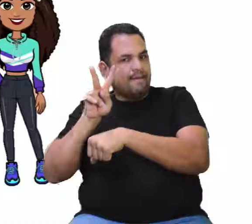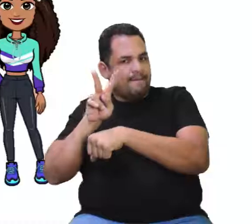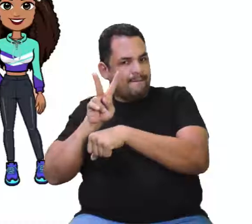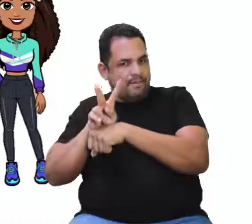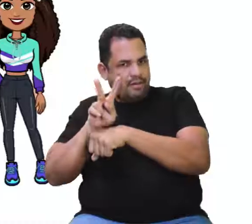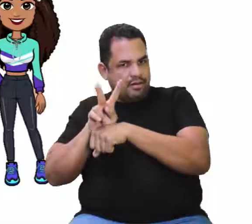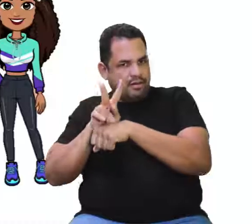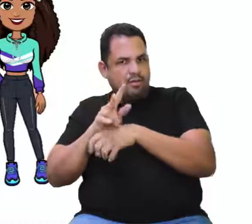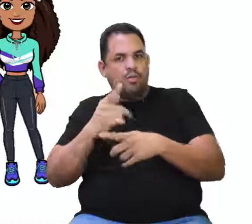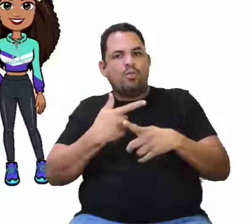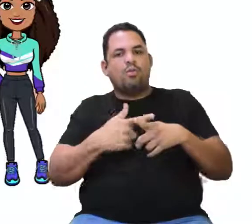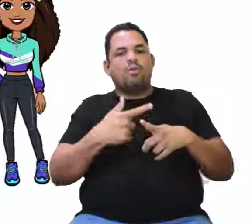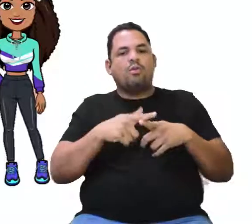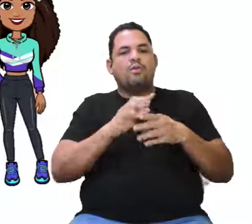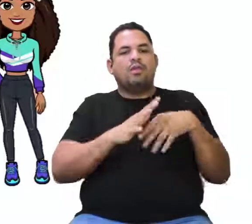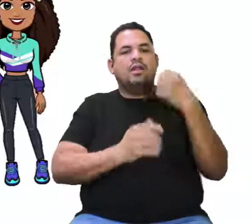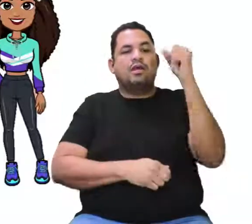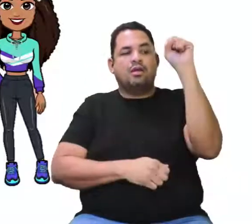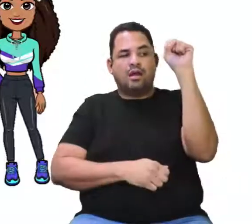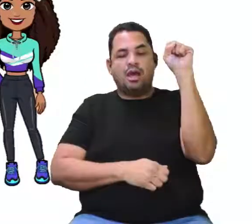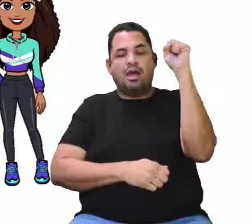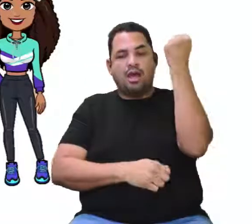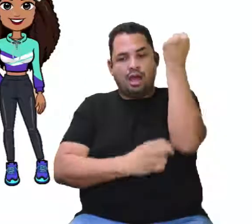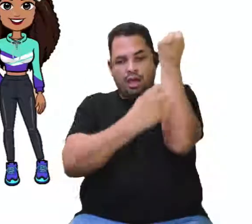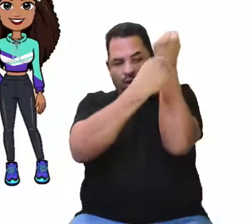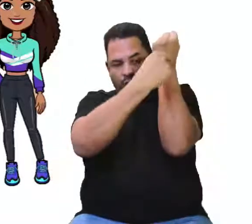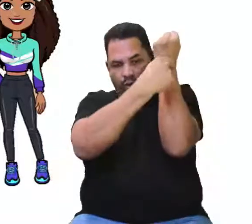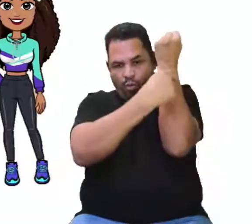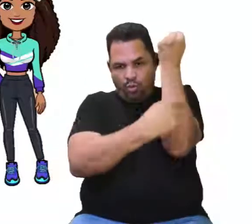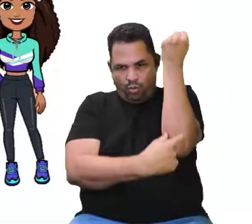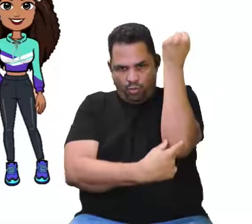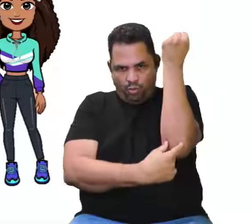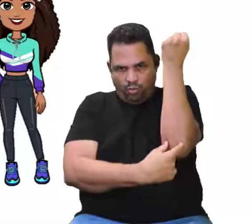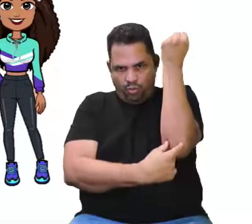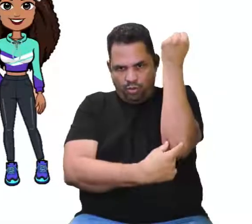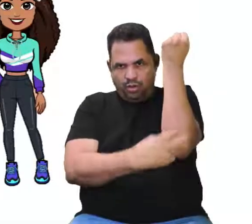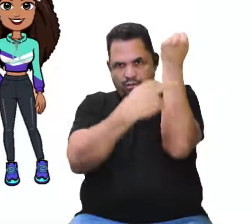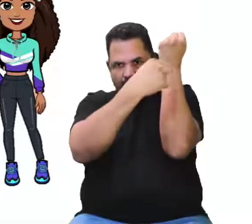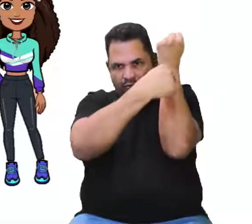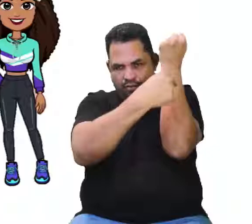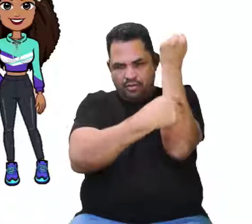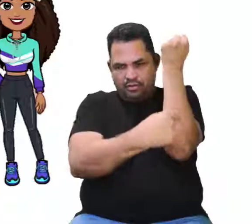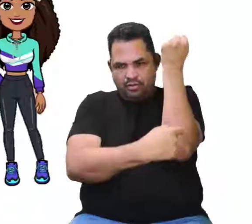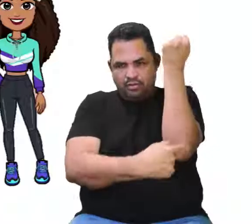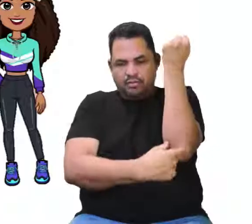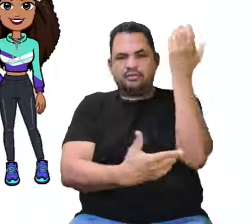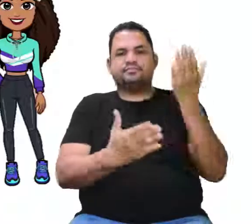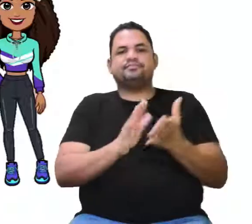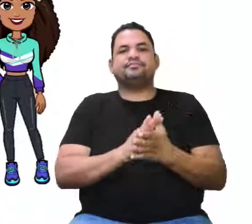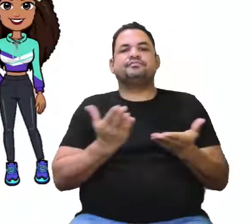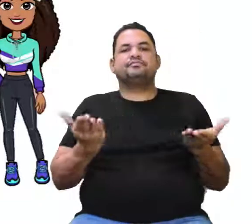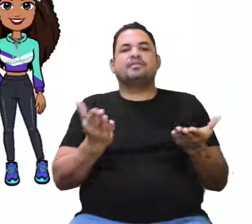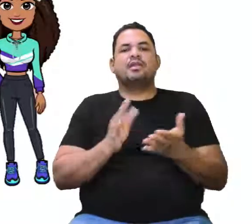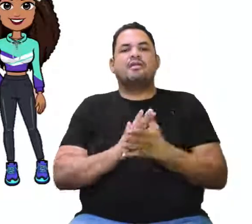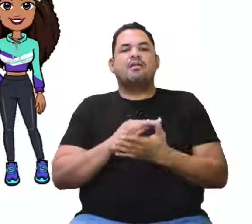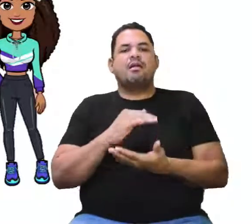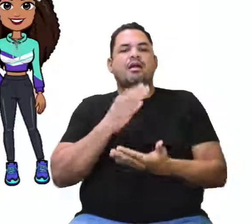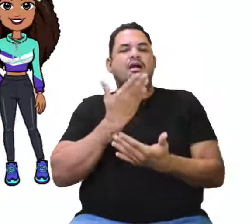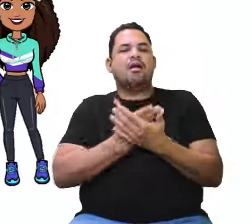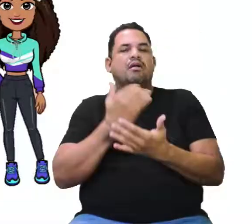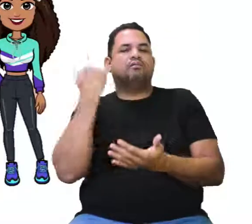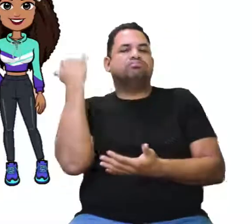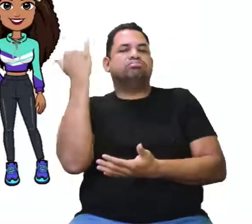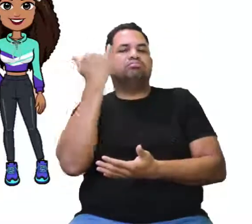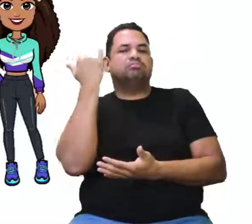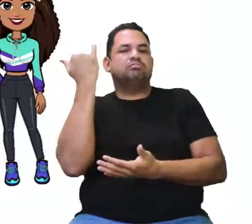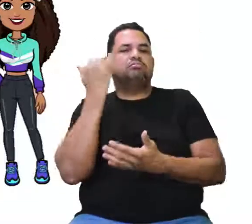da coluna vertebral. Pelas imagens, a gente já percebe que essa aula promete bastante, né? Nós vamos